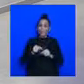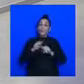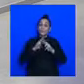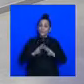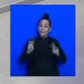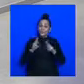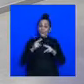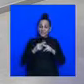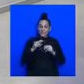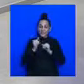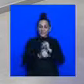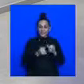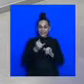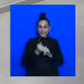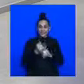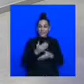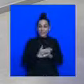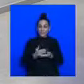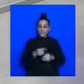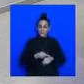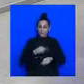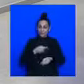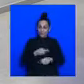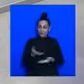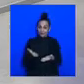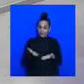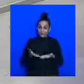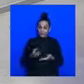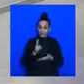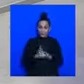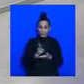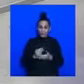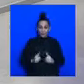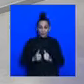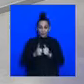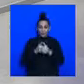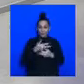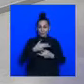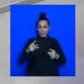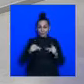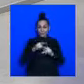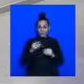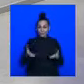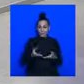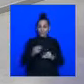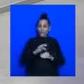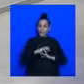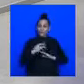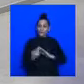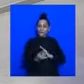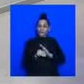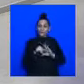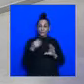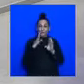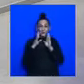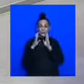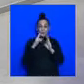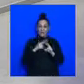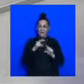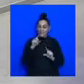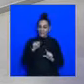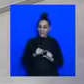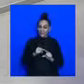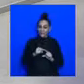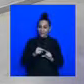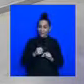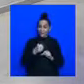oficial da caixa da internet e a partir de agora você é nosso convidado para acompanhar os demais sorteios de hoje através dos perfis do Facebook e do YouTube